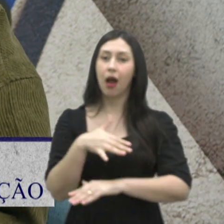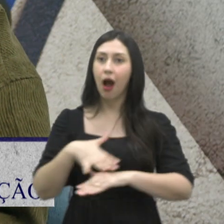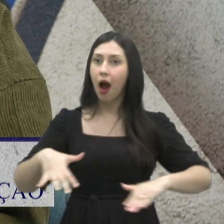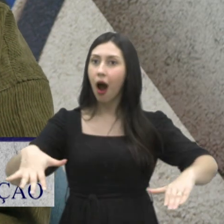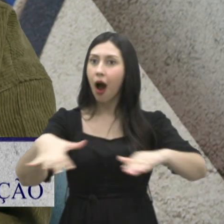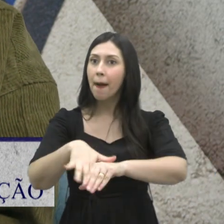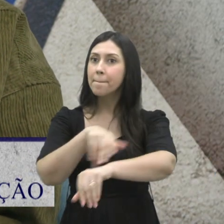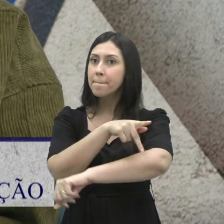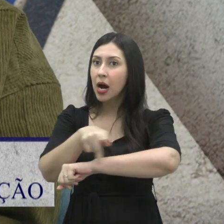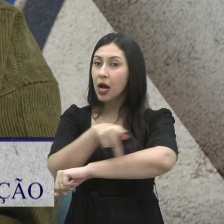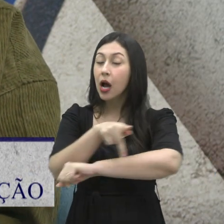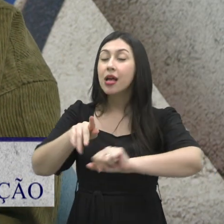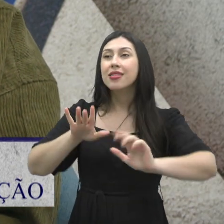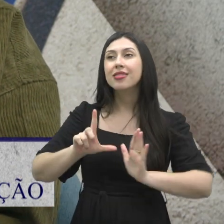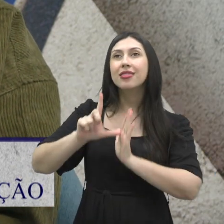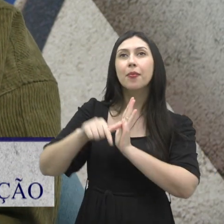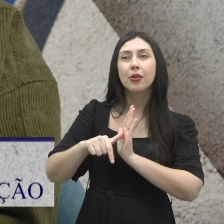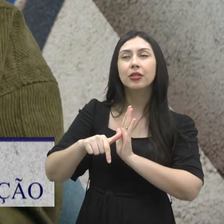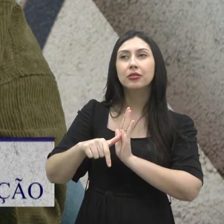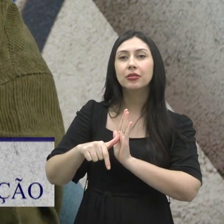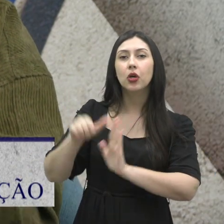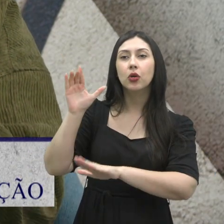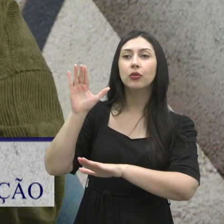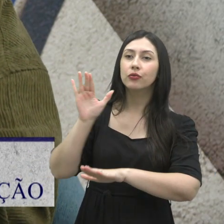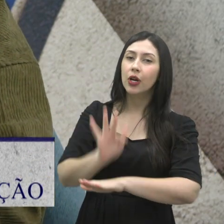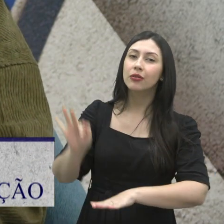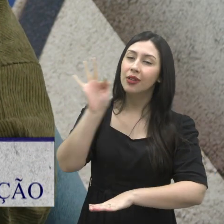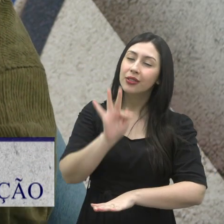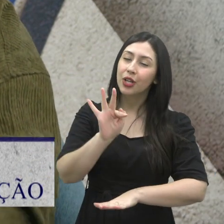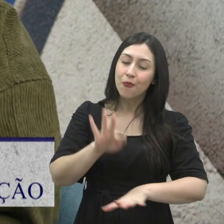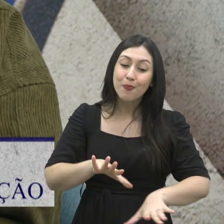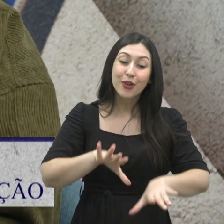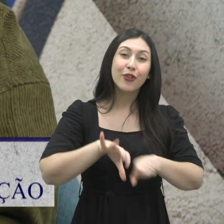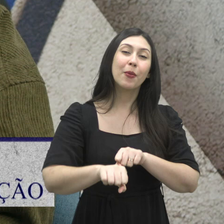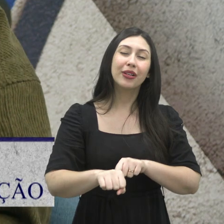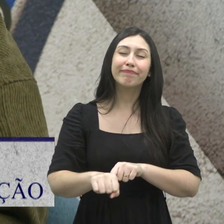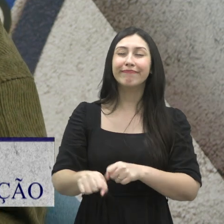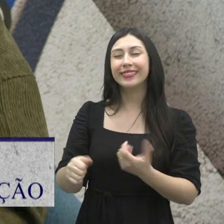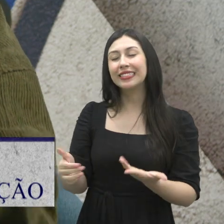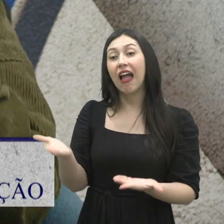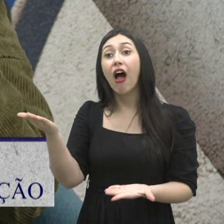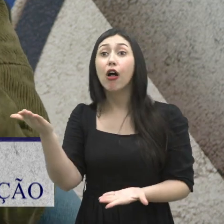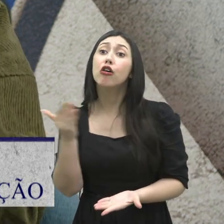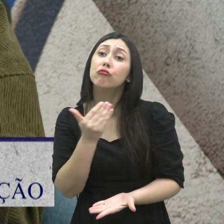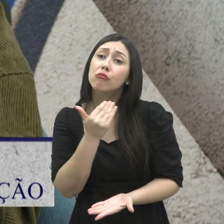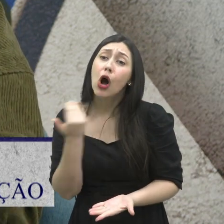pedagógica, mas quando eu fui terminando o curso, eu acabei perdendo ela, né? Ela não está mais com a gente hoje, então eu